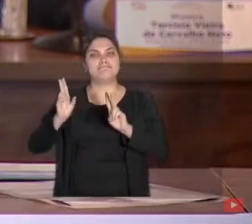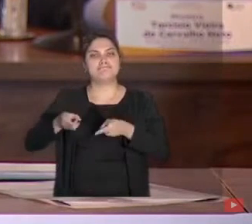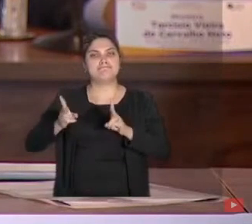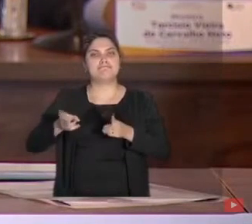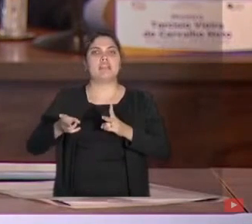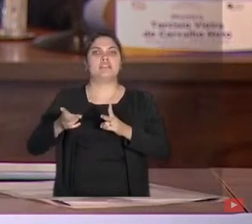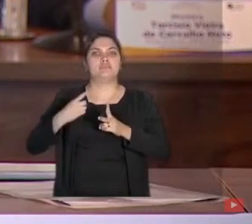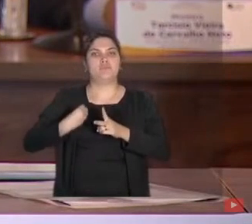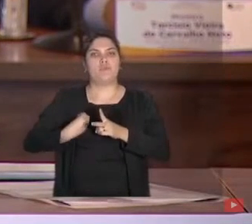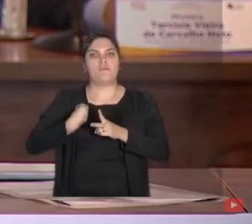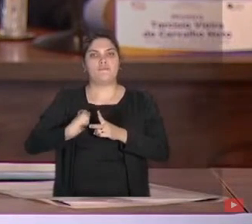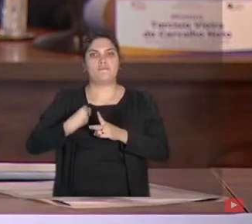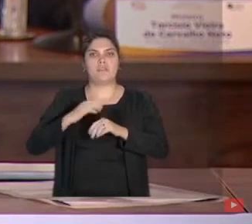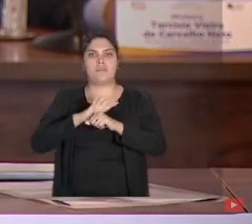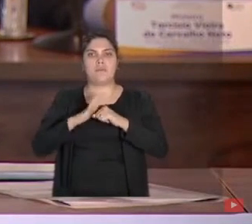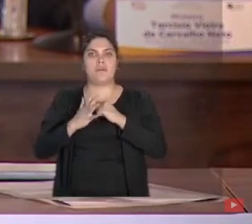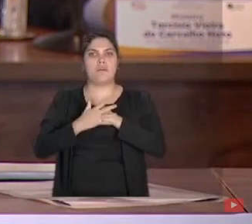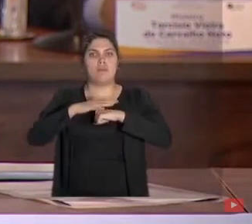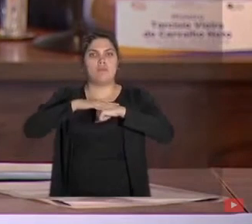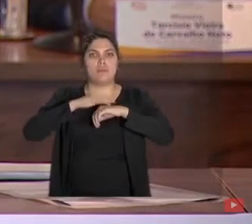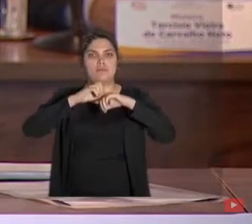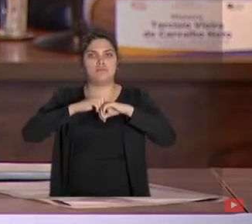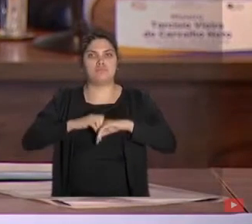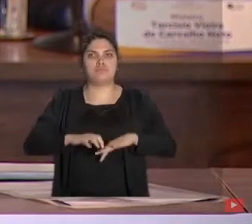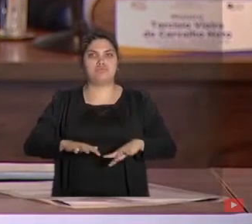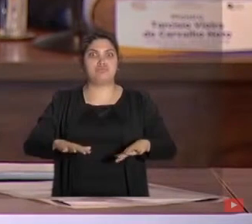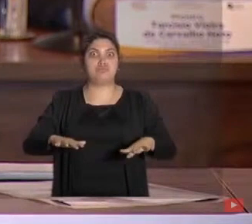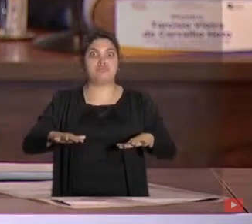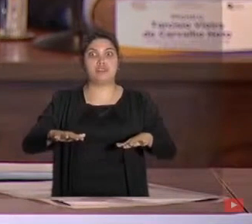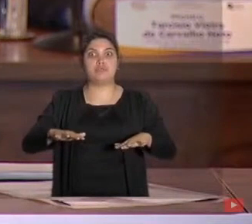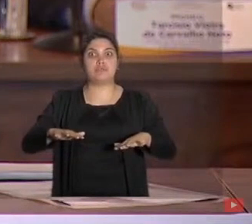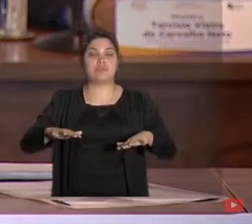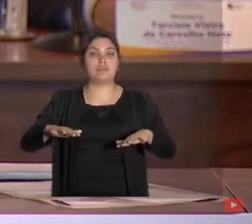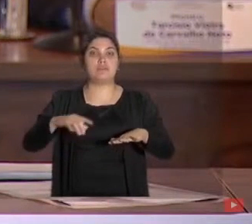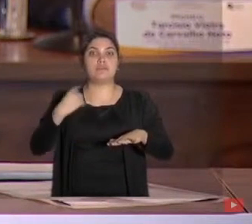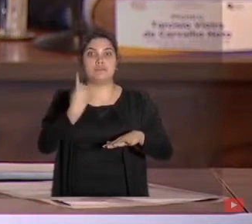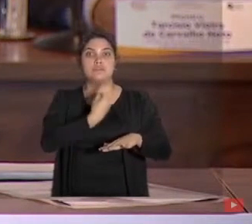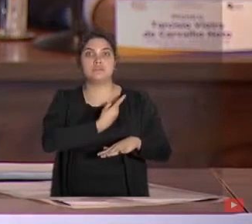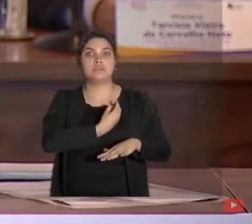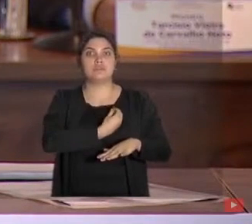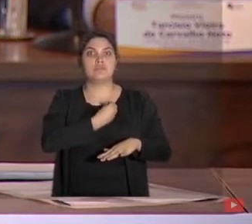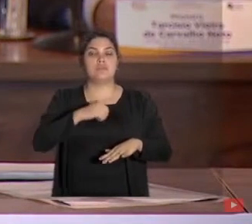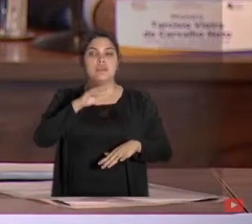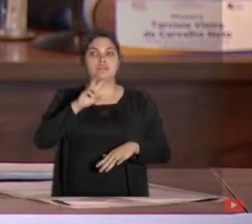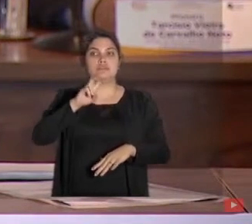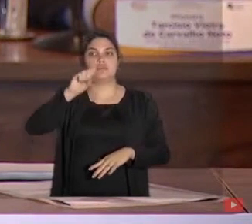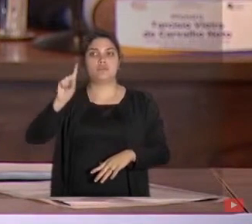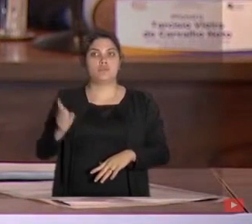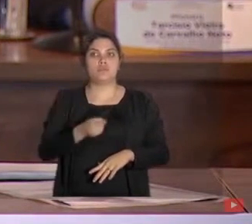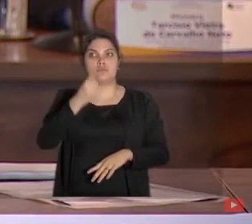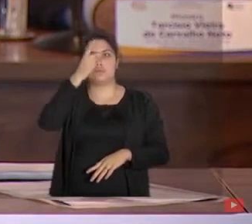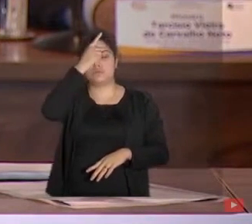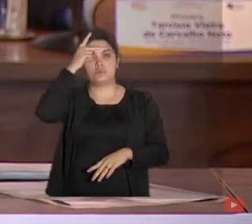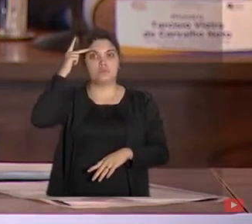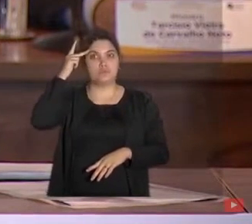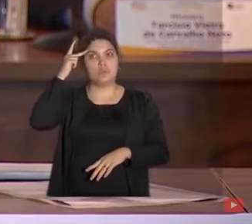em meio a uma pandemia que já levou a vida de mais de 165 mil pessoas,